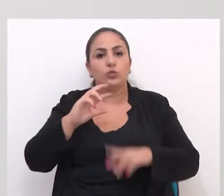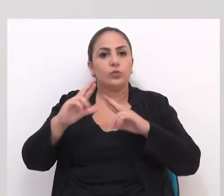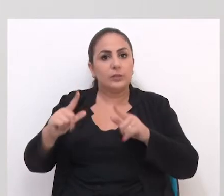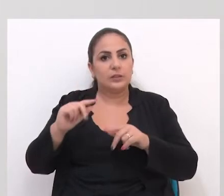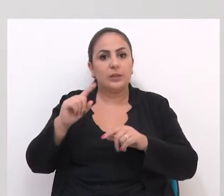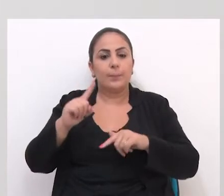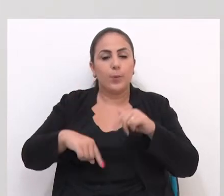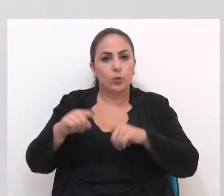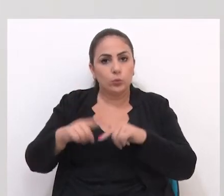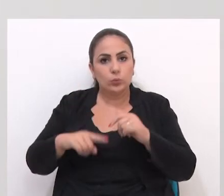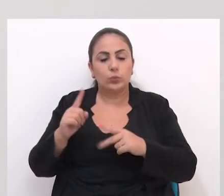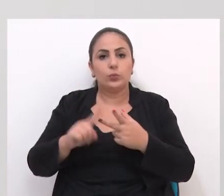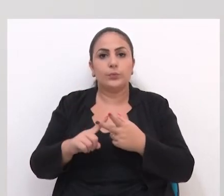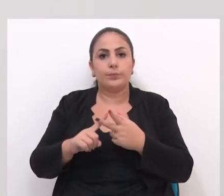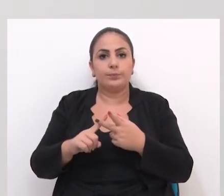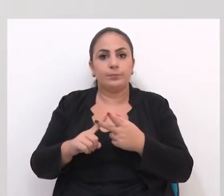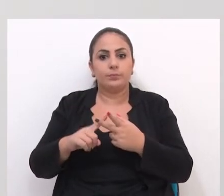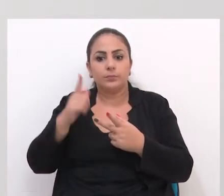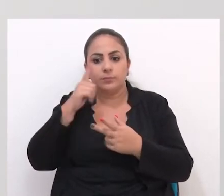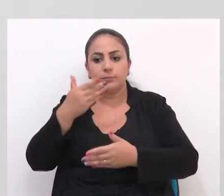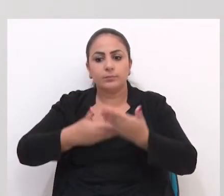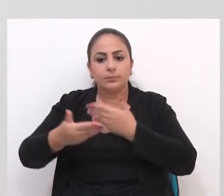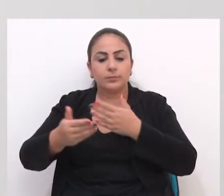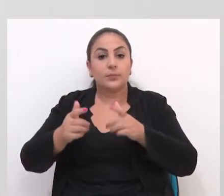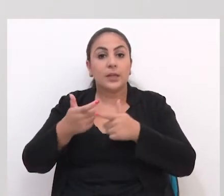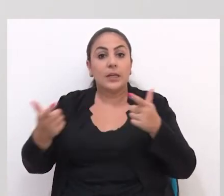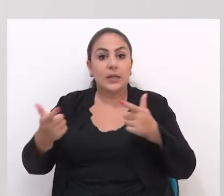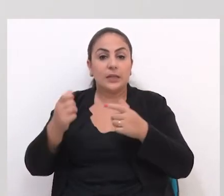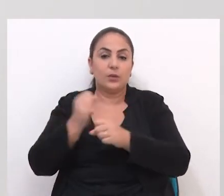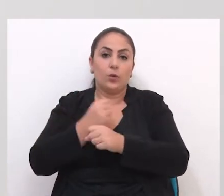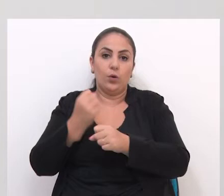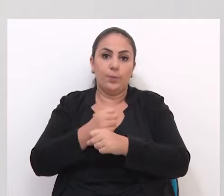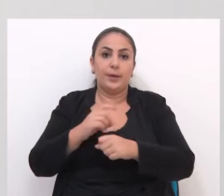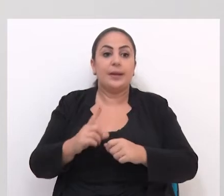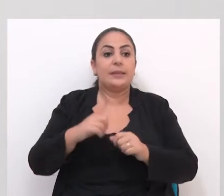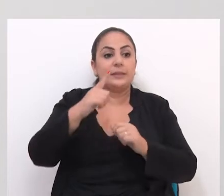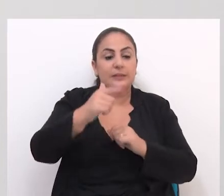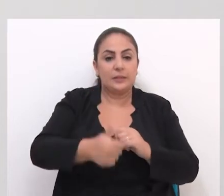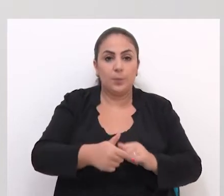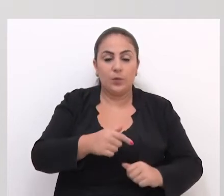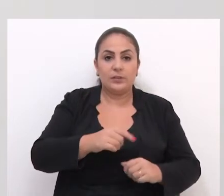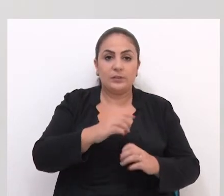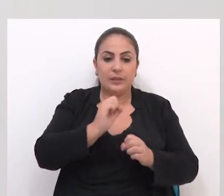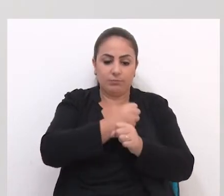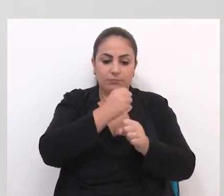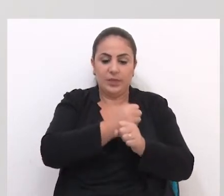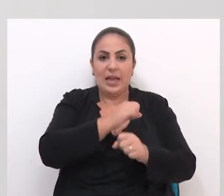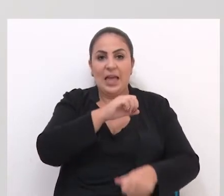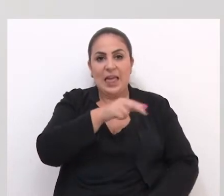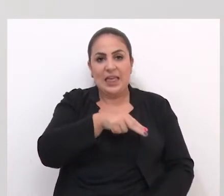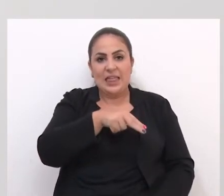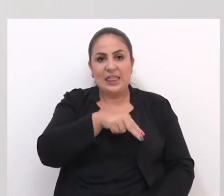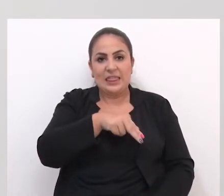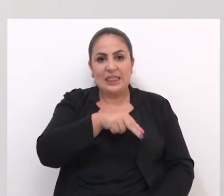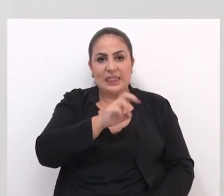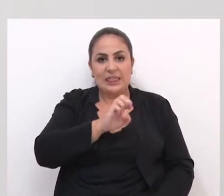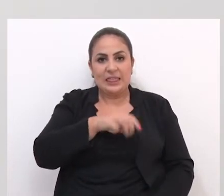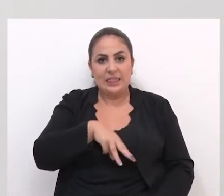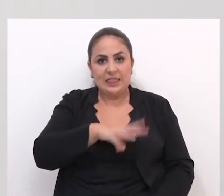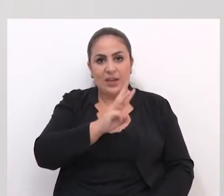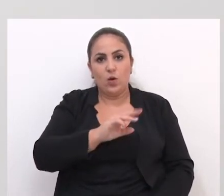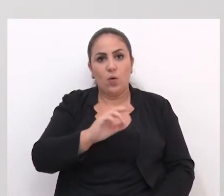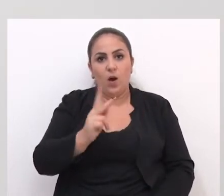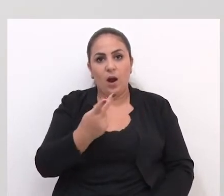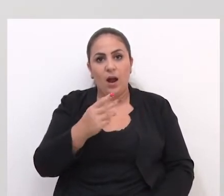onde conseguimos atender grandes obras. Mais tarde abrimos a construtora New House, né, que construiu diversas